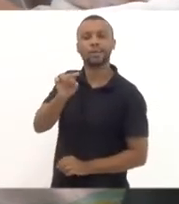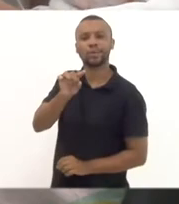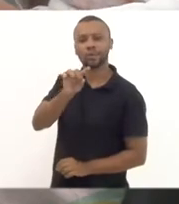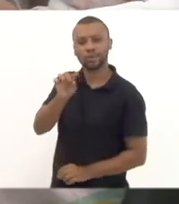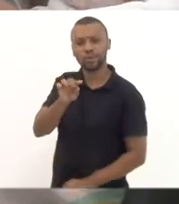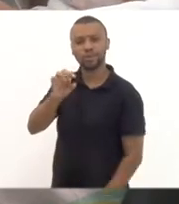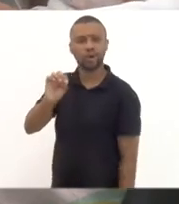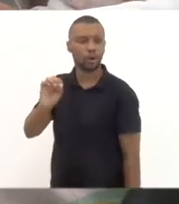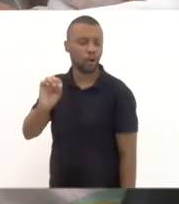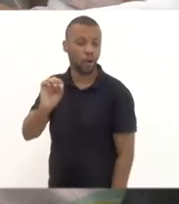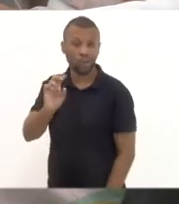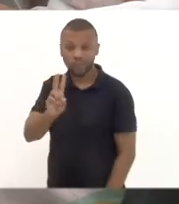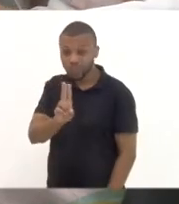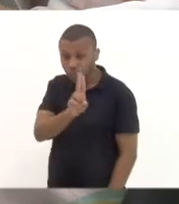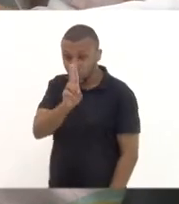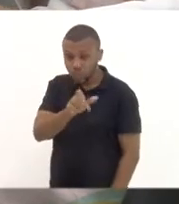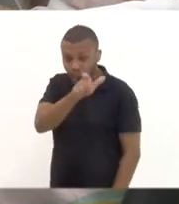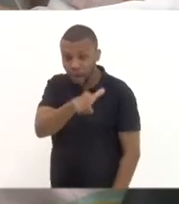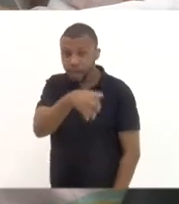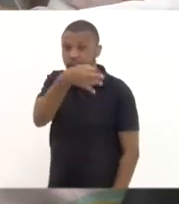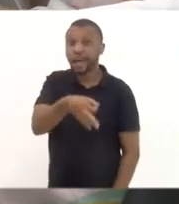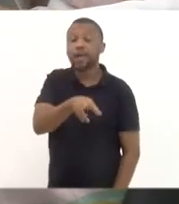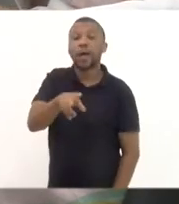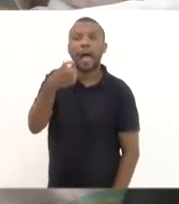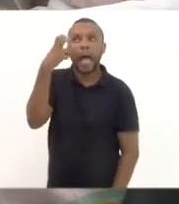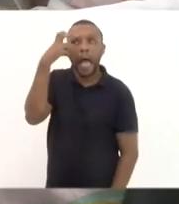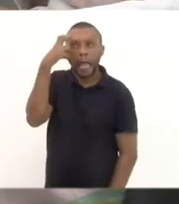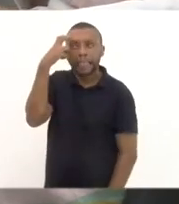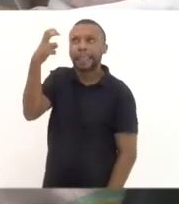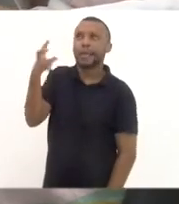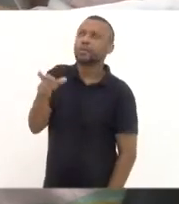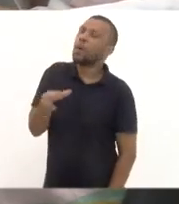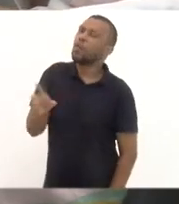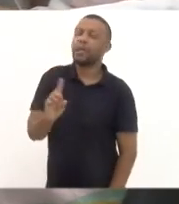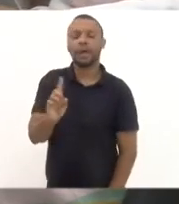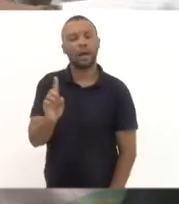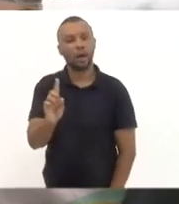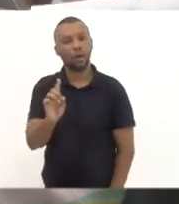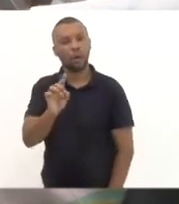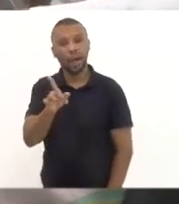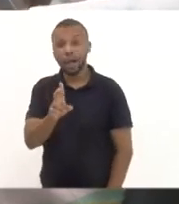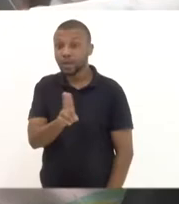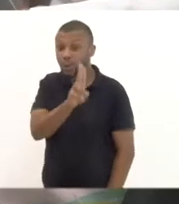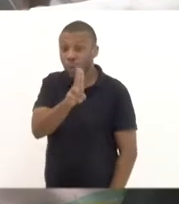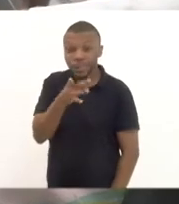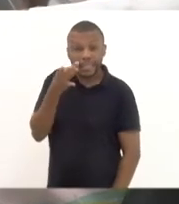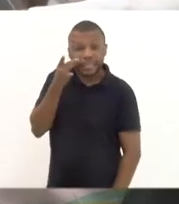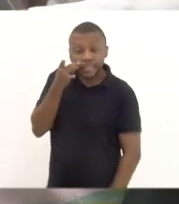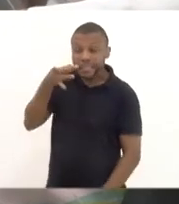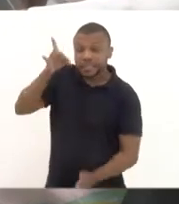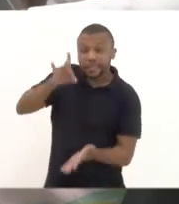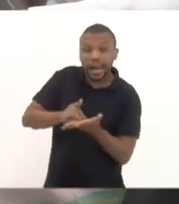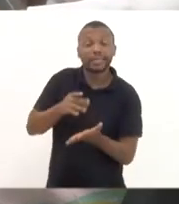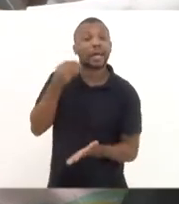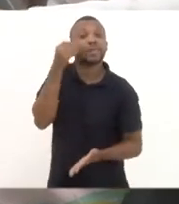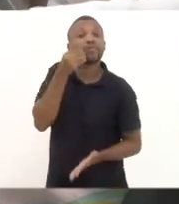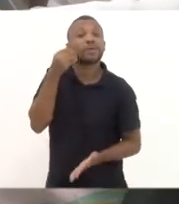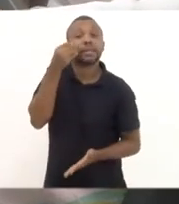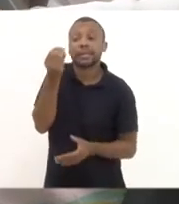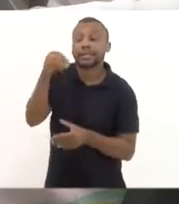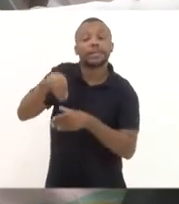sua horário mesmo do não usuário intelectual usuário que usa o sistema A Diarista né porque